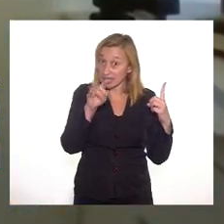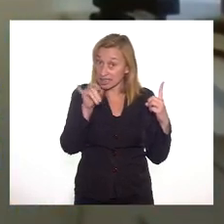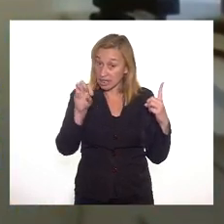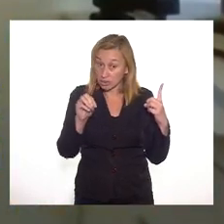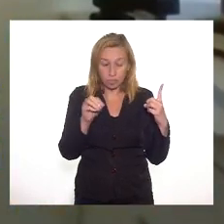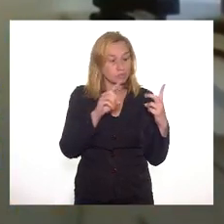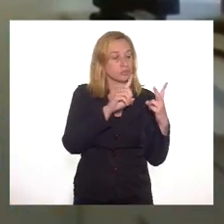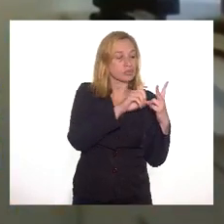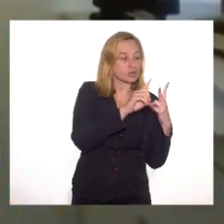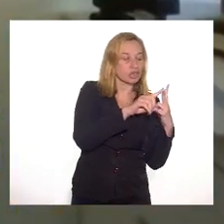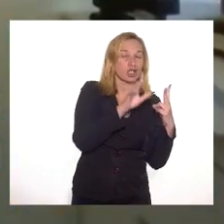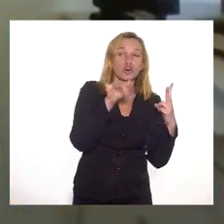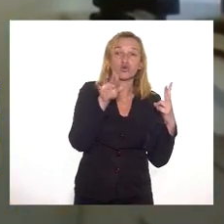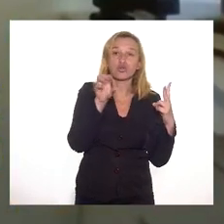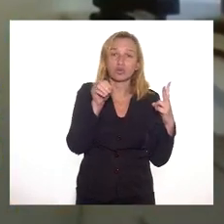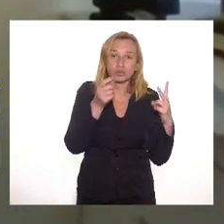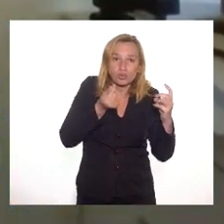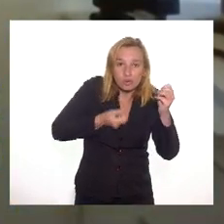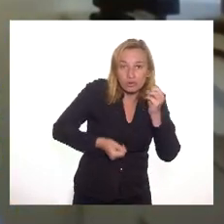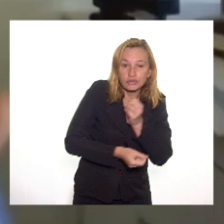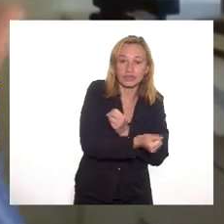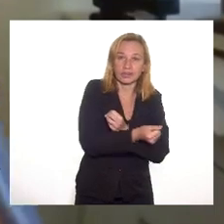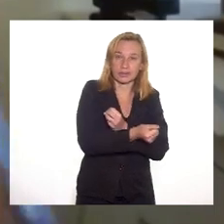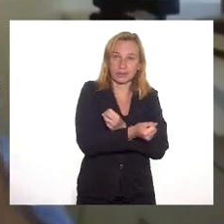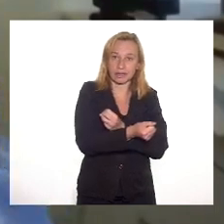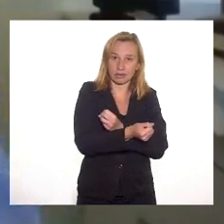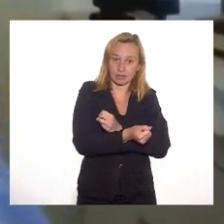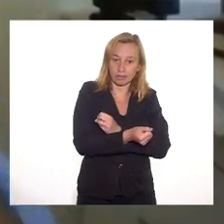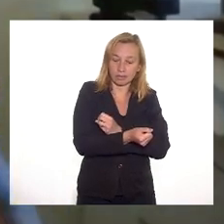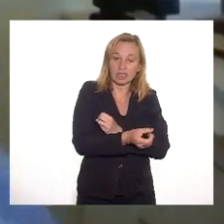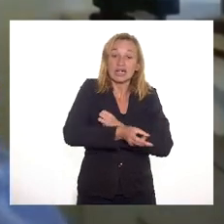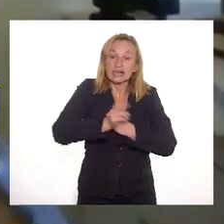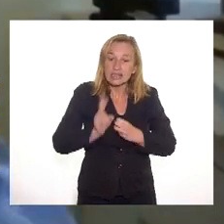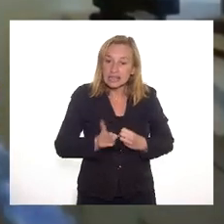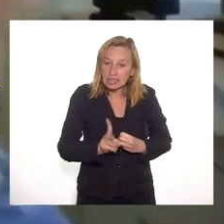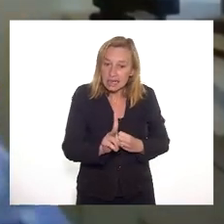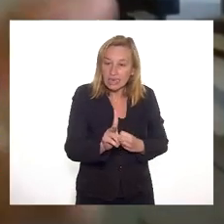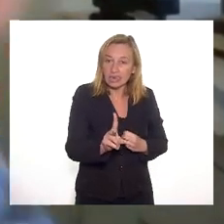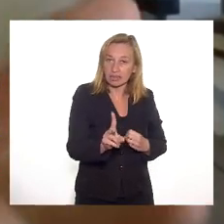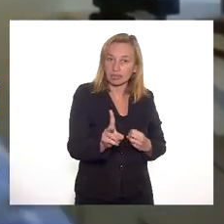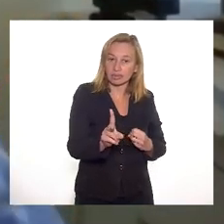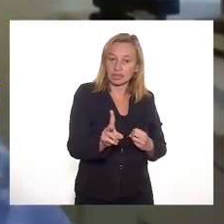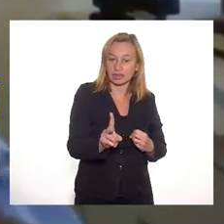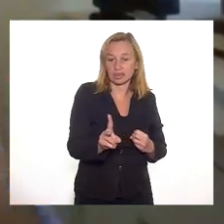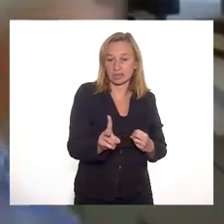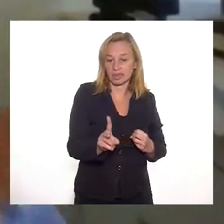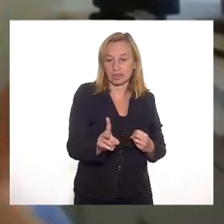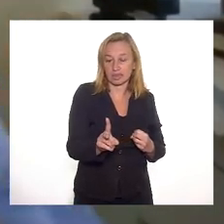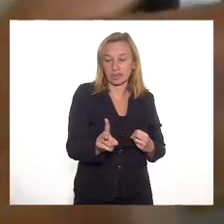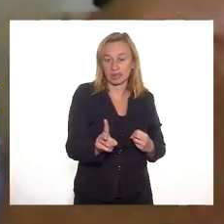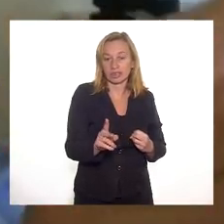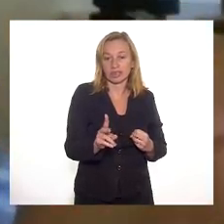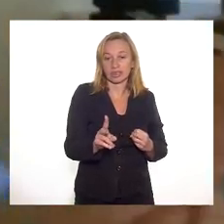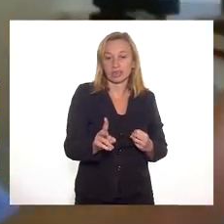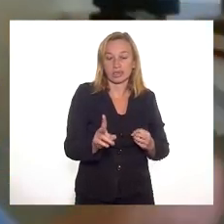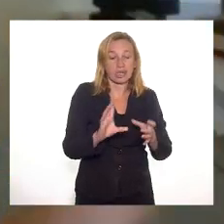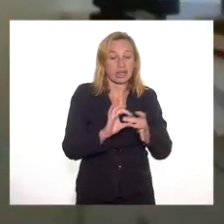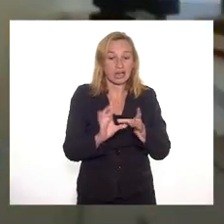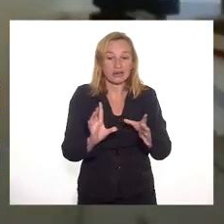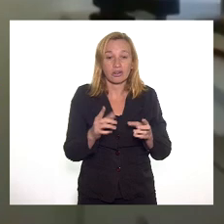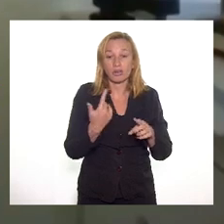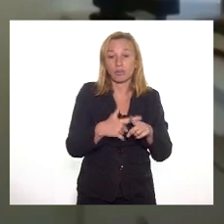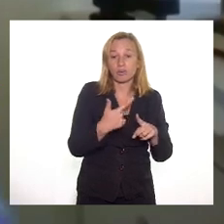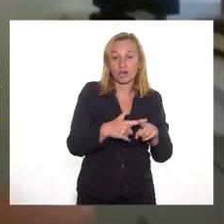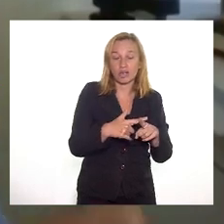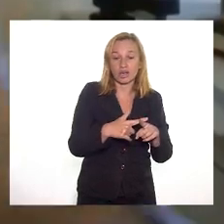fundo financeiro, que sempre estará descapitalizado, porque foi feito para